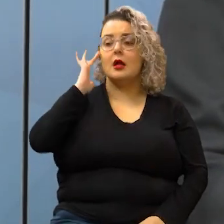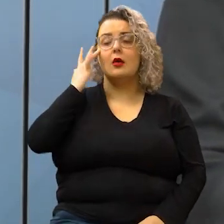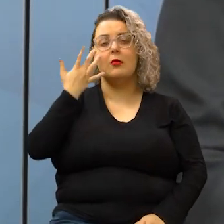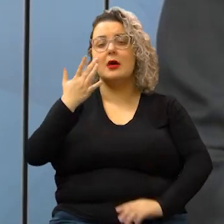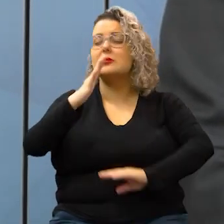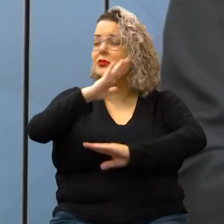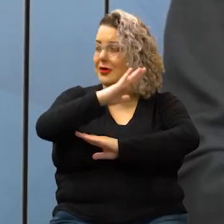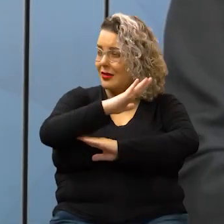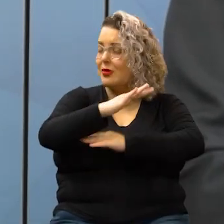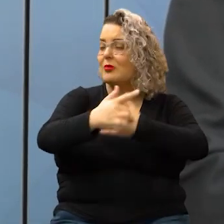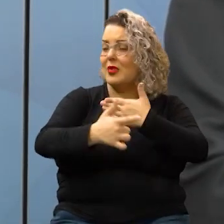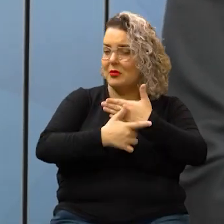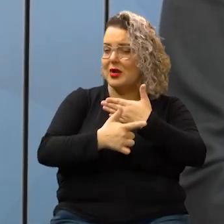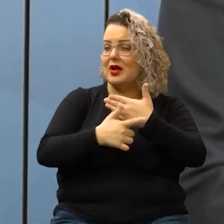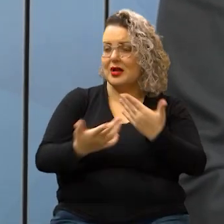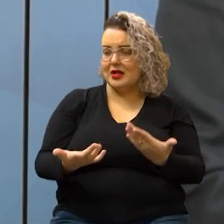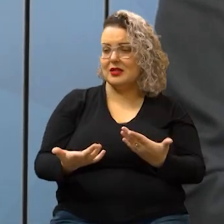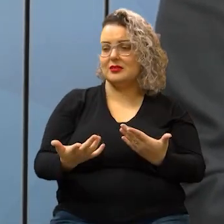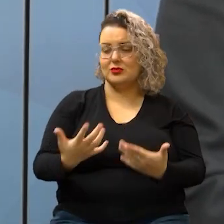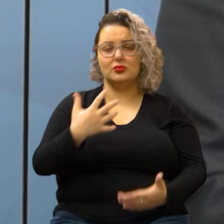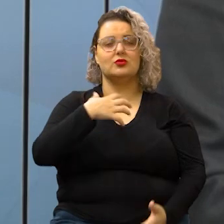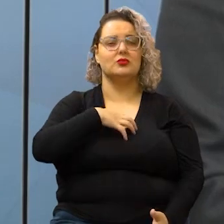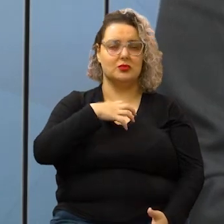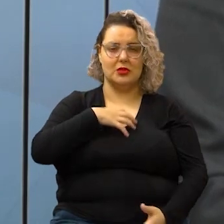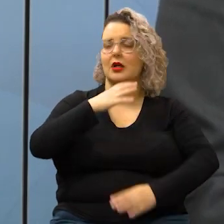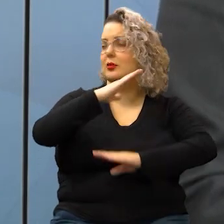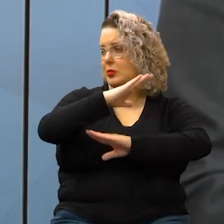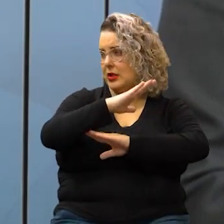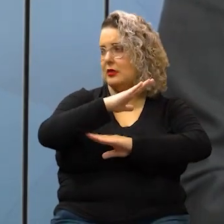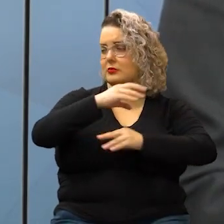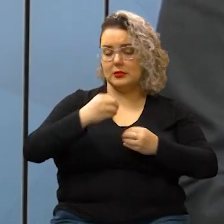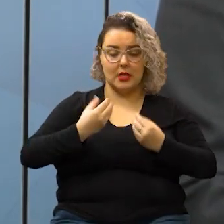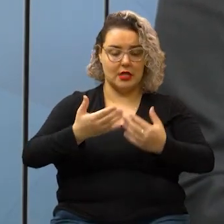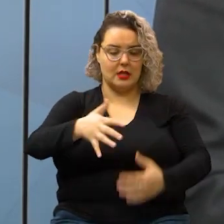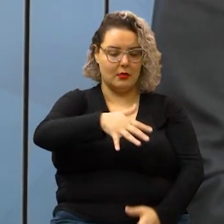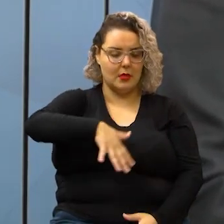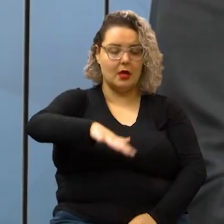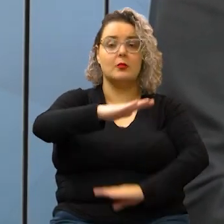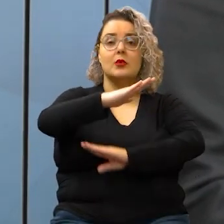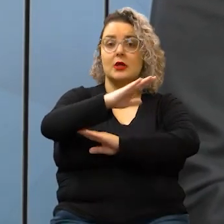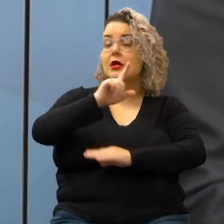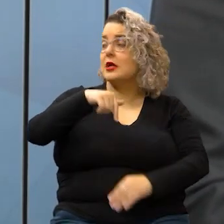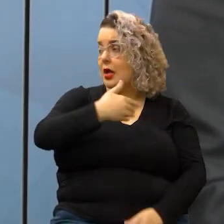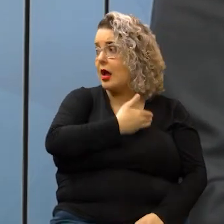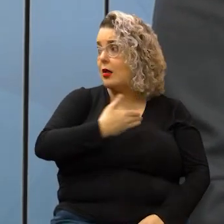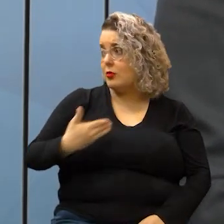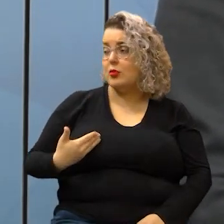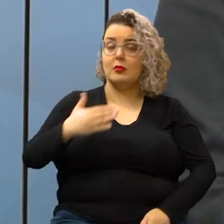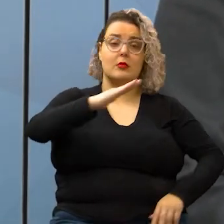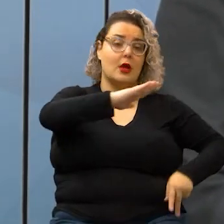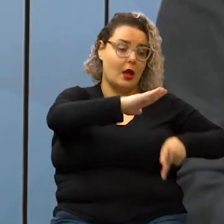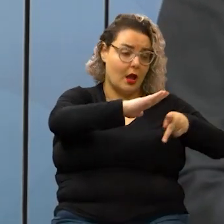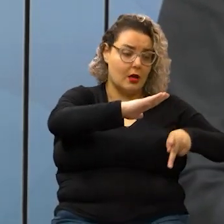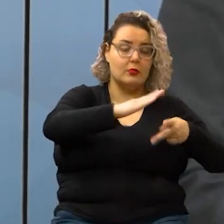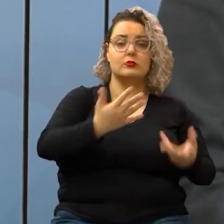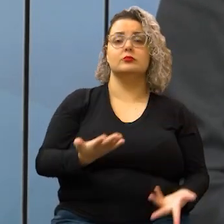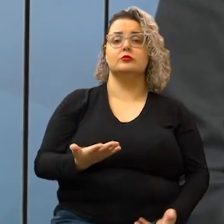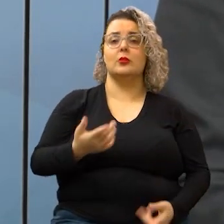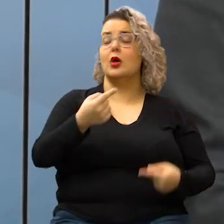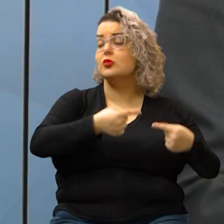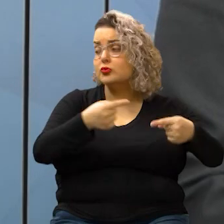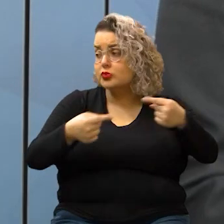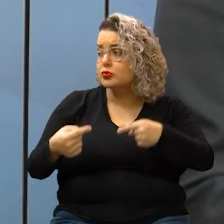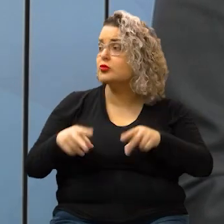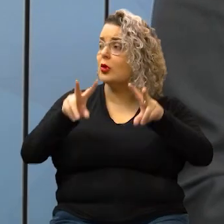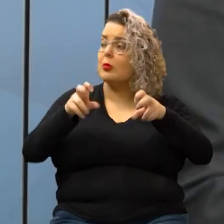dos papéis, ou uma das funções da Câmara é trazer para o ambiente da Câmara, que é público, a Casa do Povo, discussões de